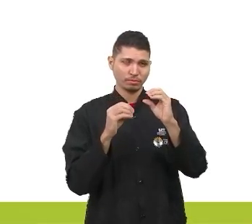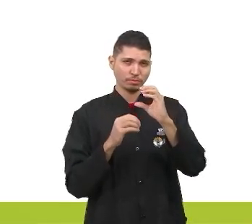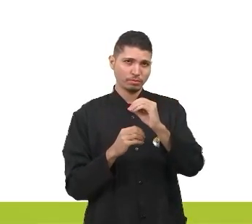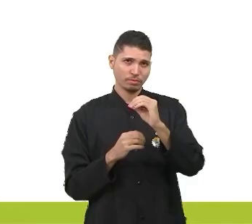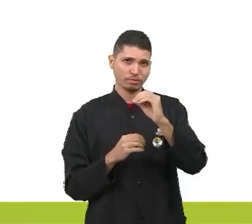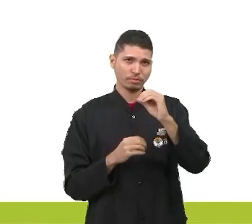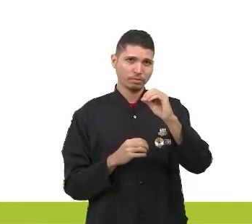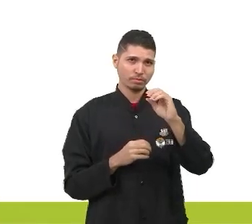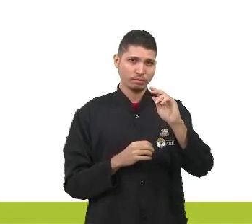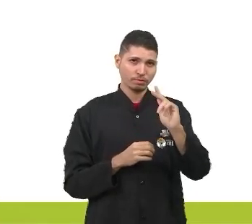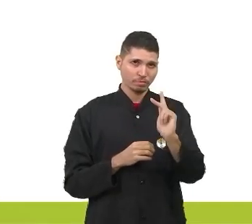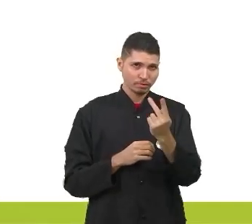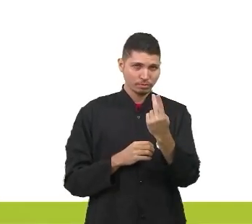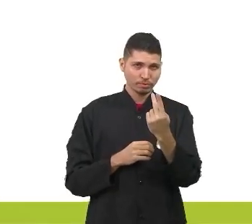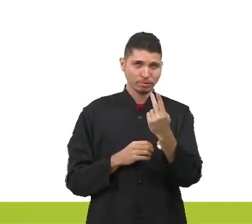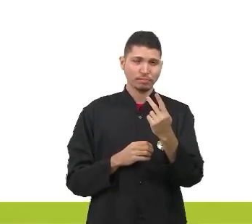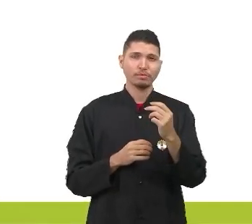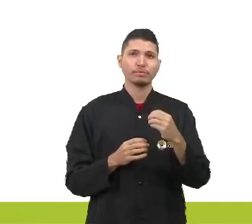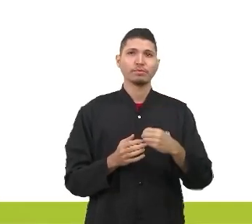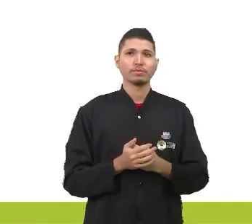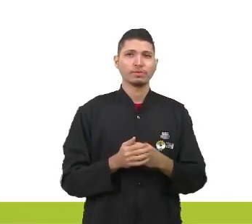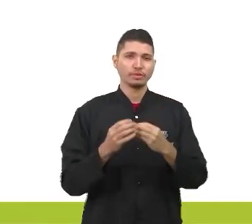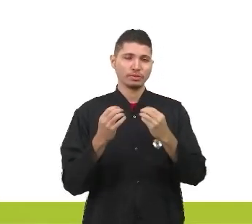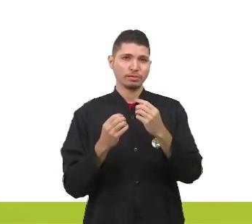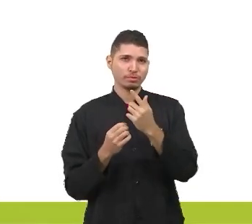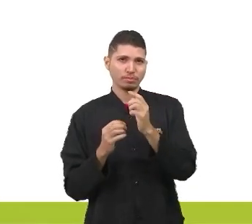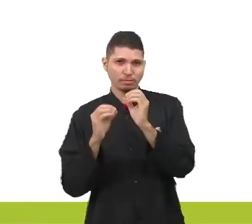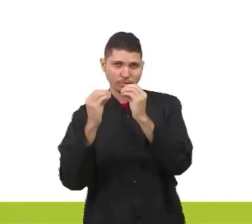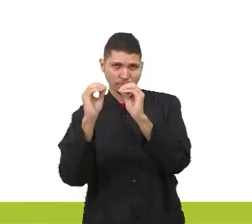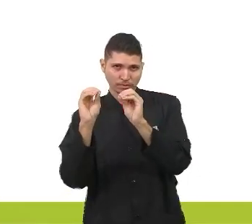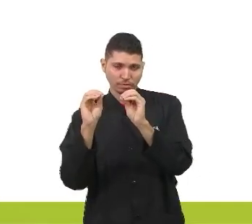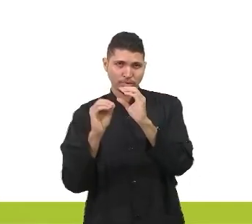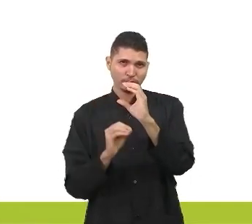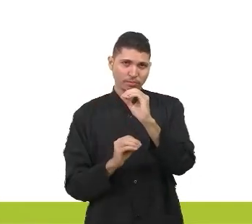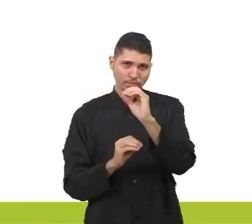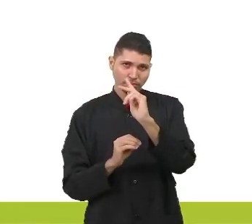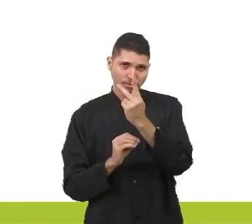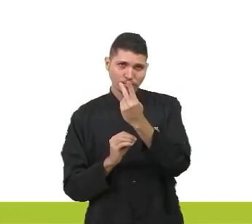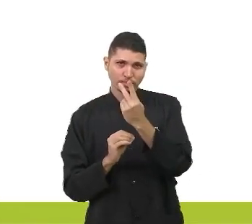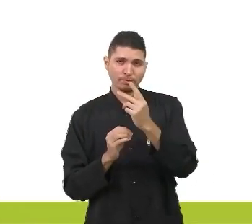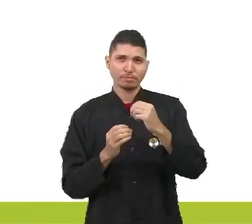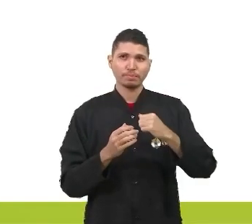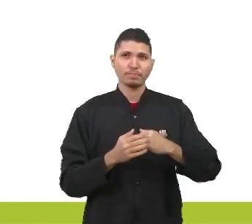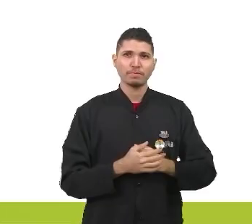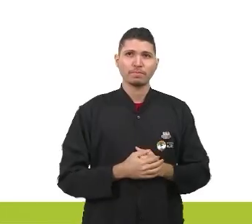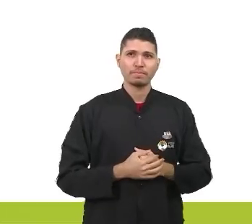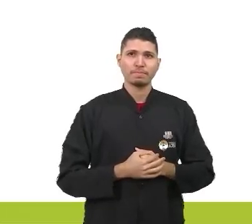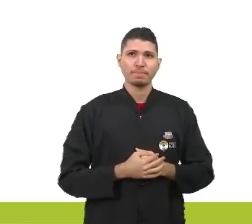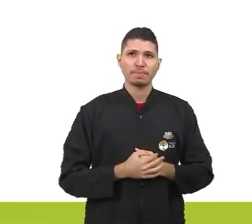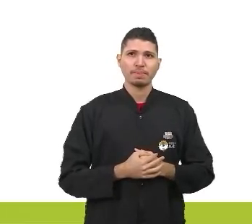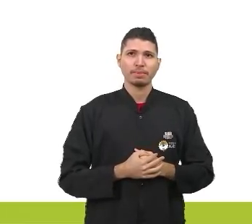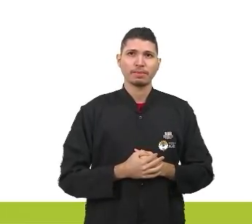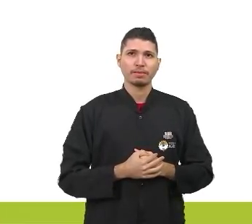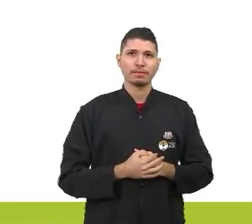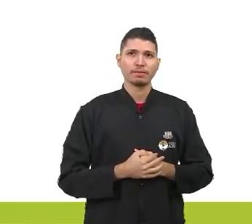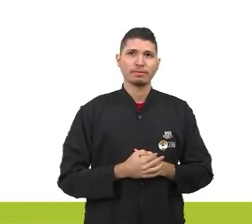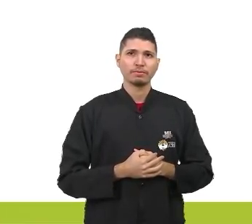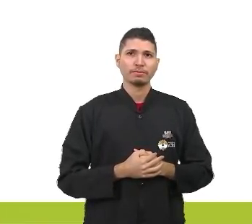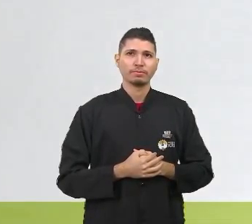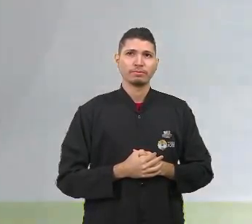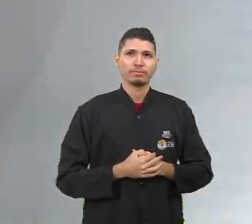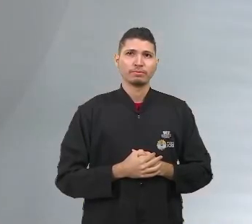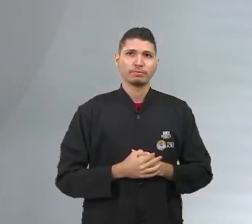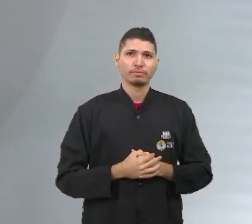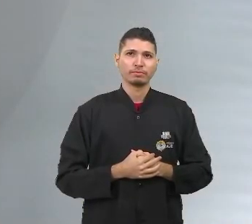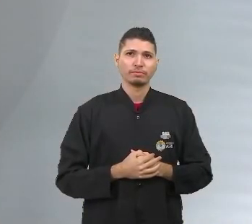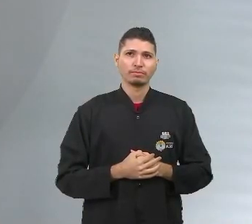um OH aqui para ficar direitinho. Só que eu não colocaria aqui. Ele